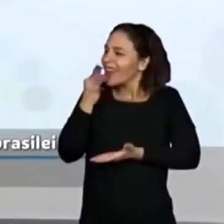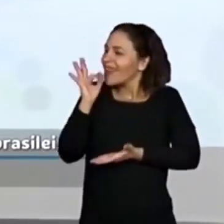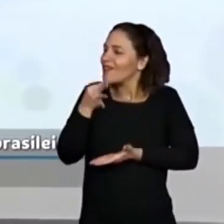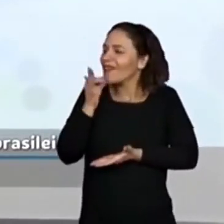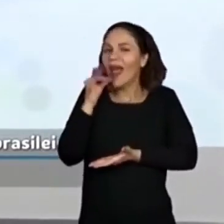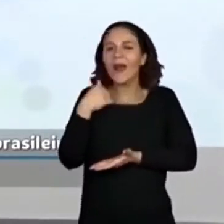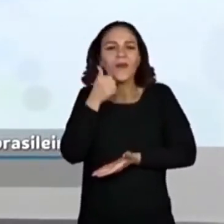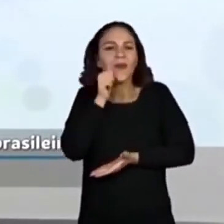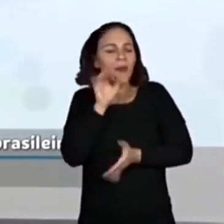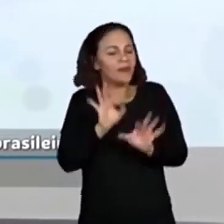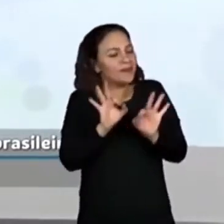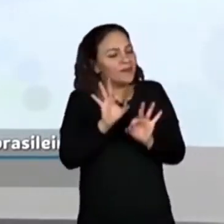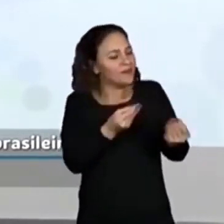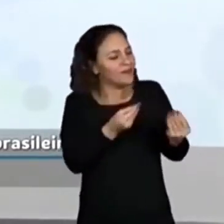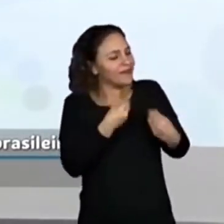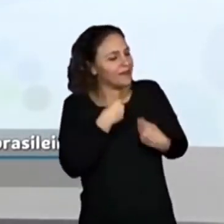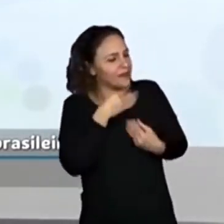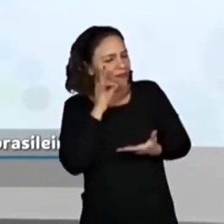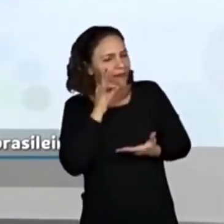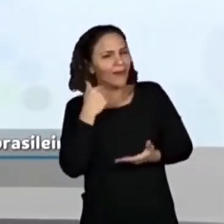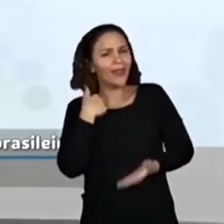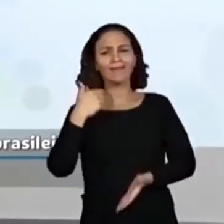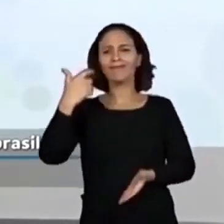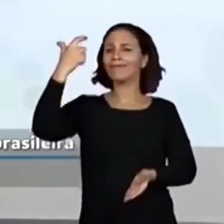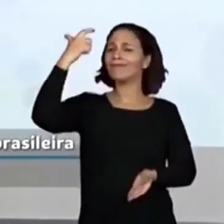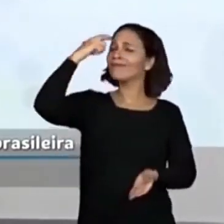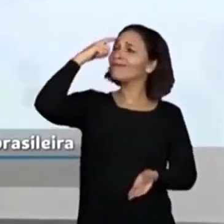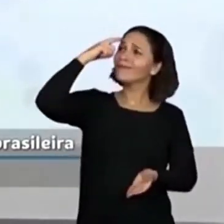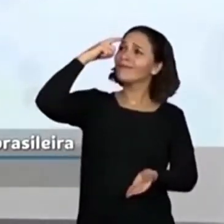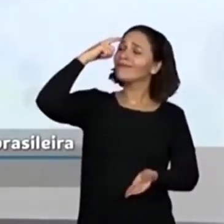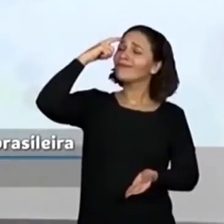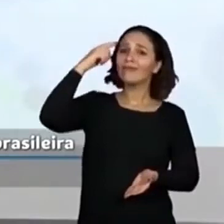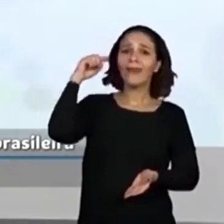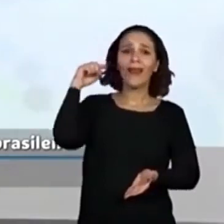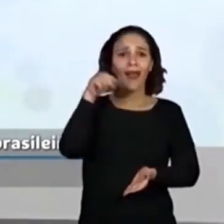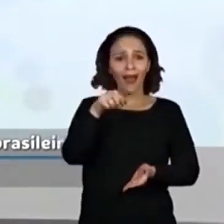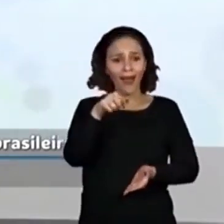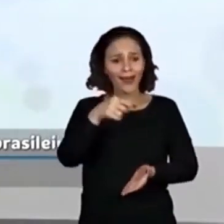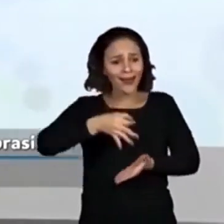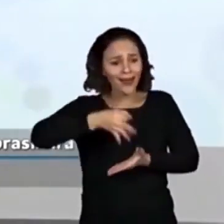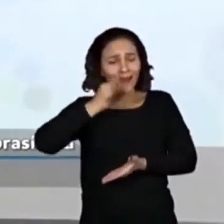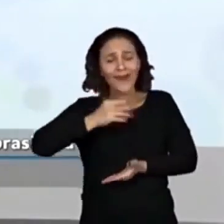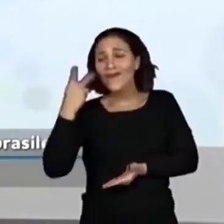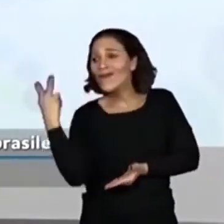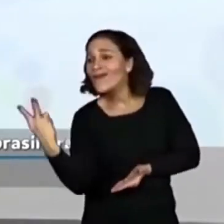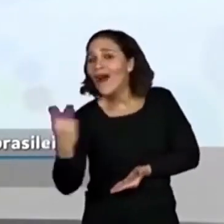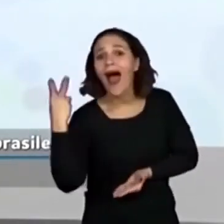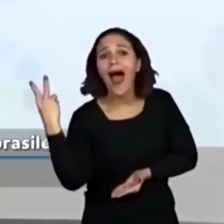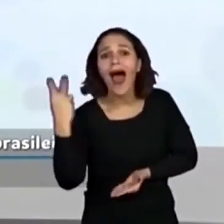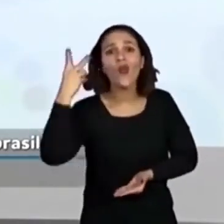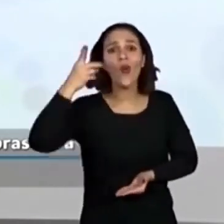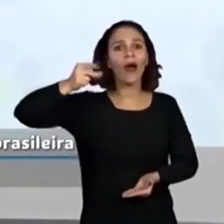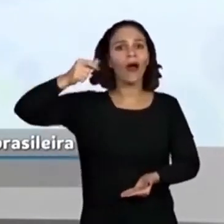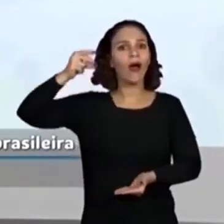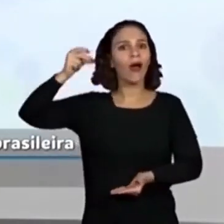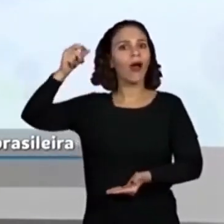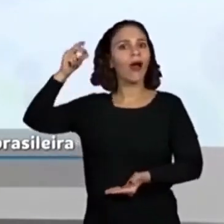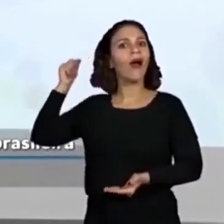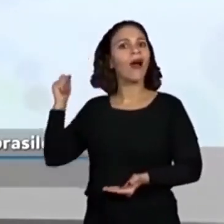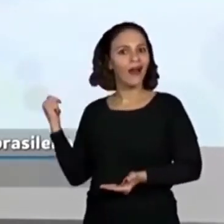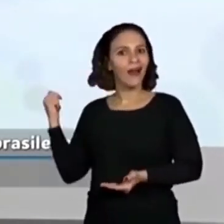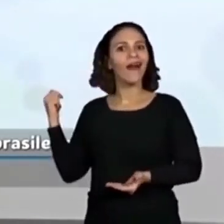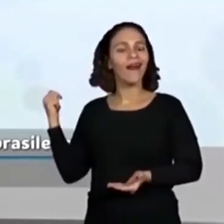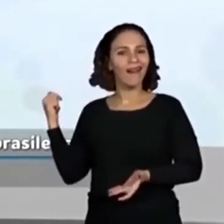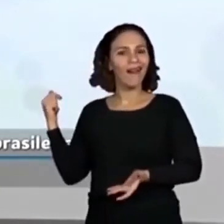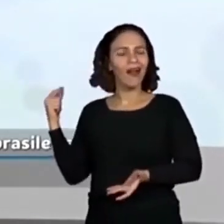mamãe prepara, nós nem sequer imaginamos que esse produto já foi extremamente valorizado, sendo